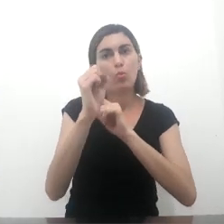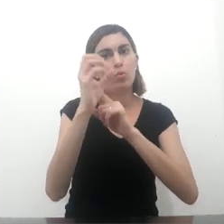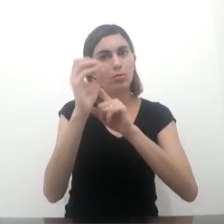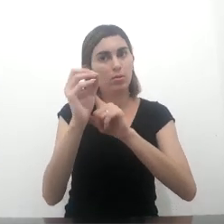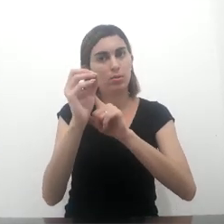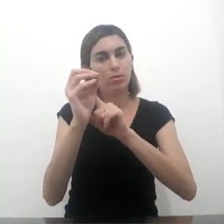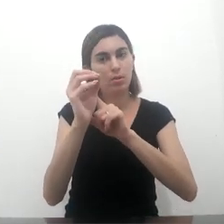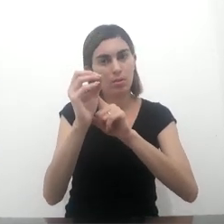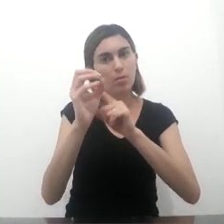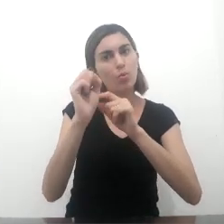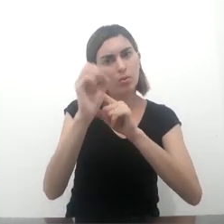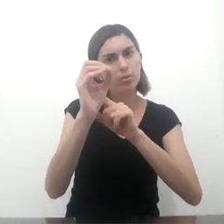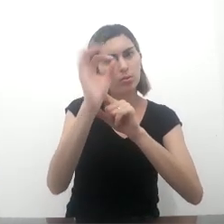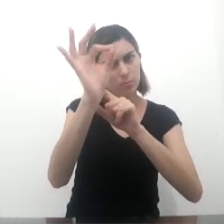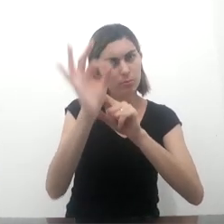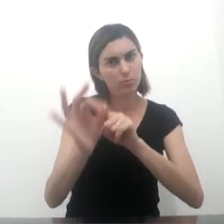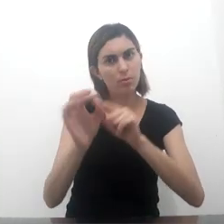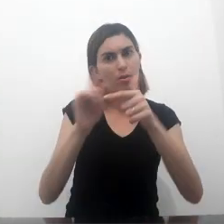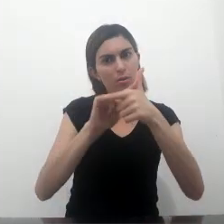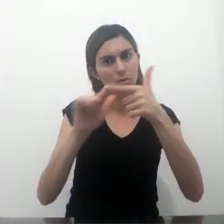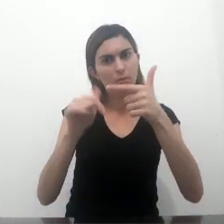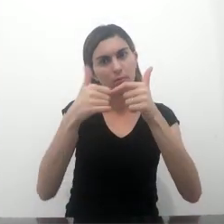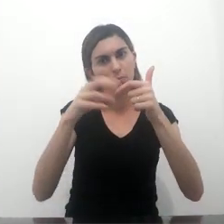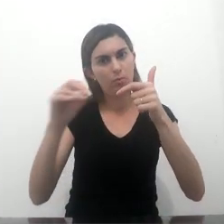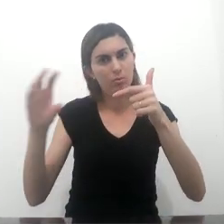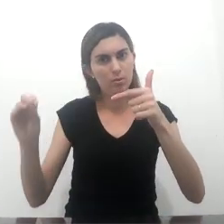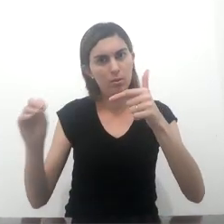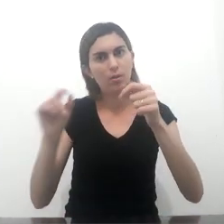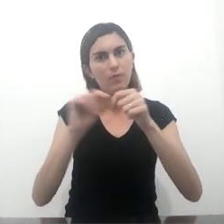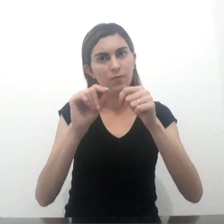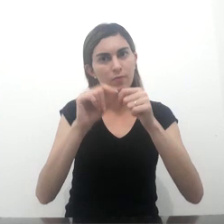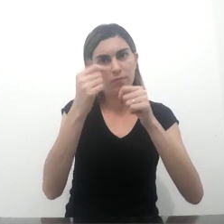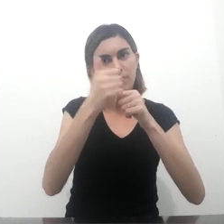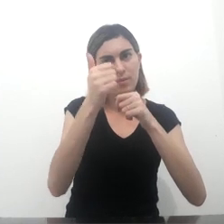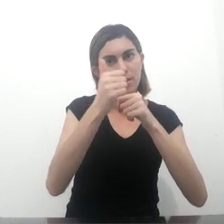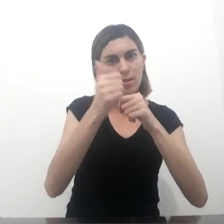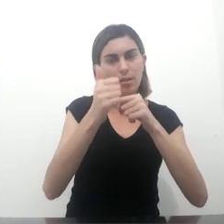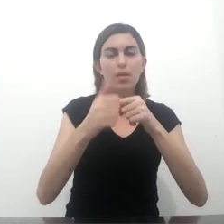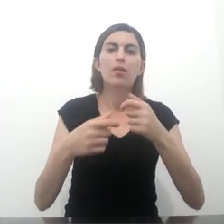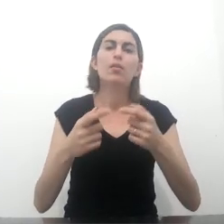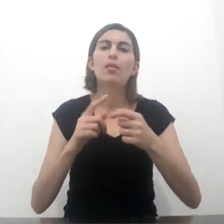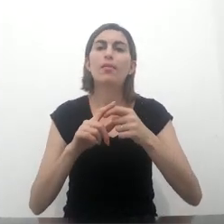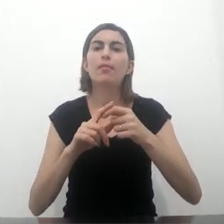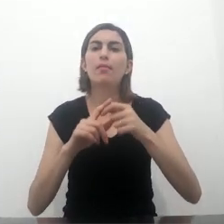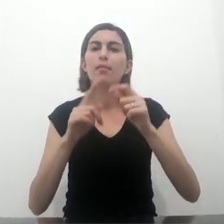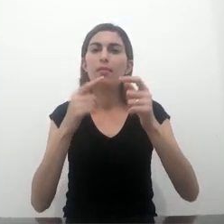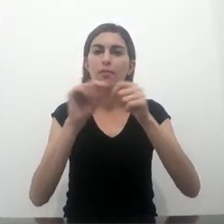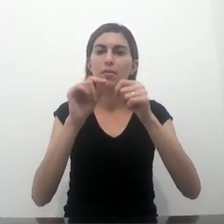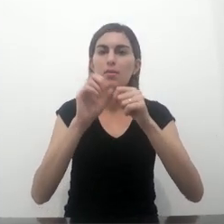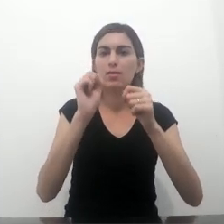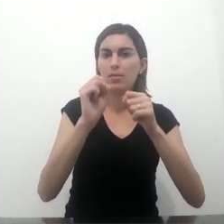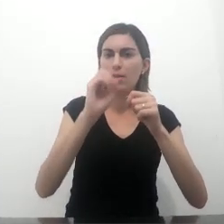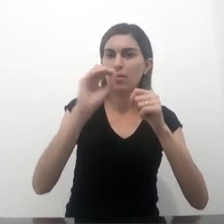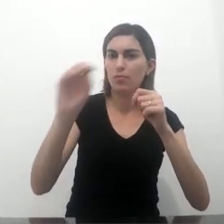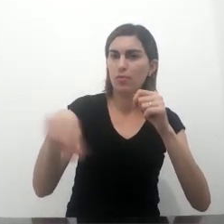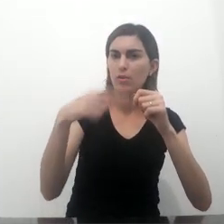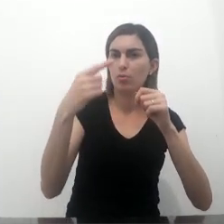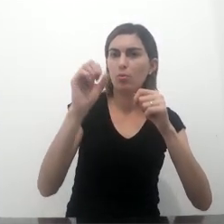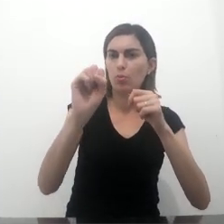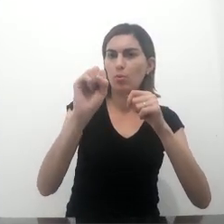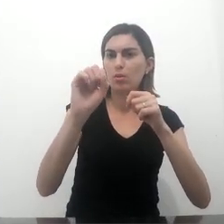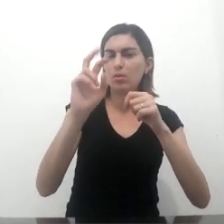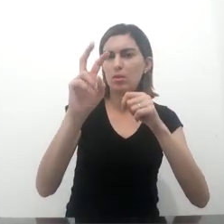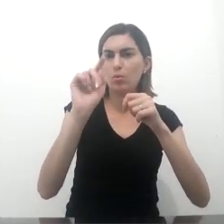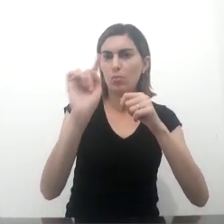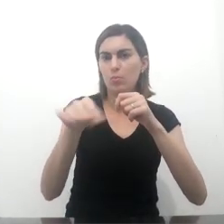Pega 80, né, 80%, divide por 100. É o que a gente acabou de fazer no primeiro modo. Dá 0,8. 0,8 vezes